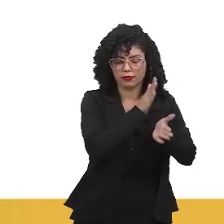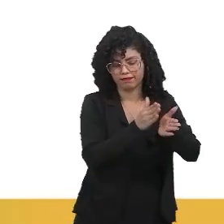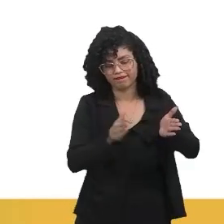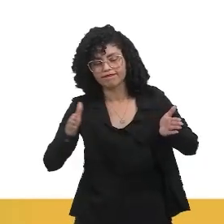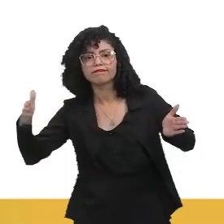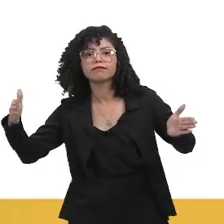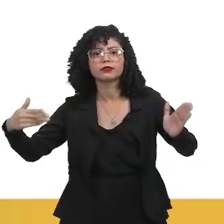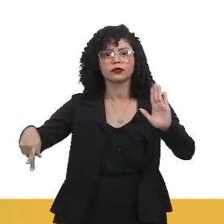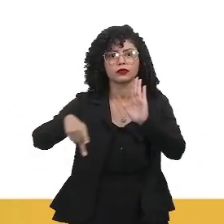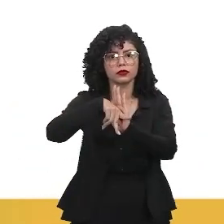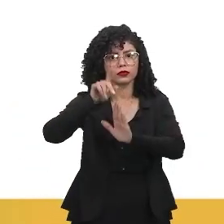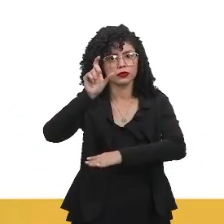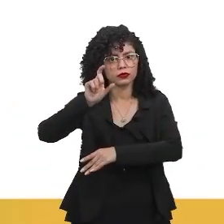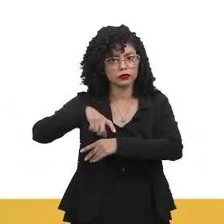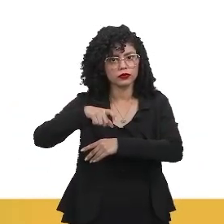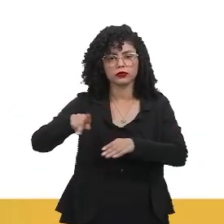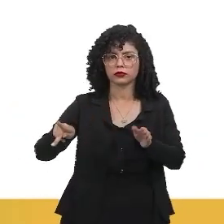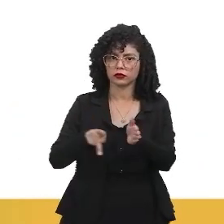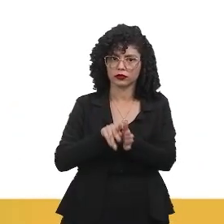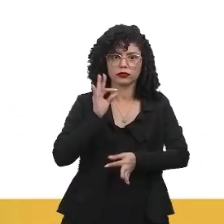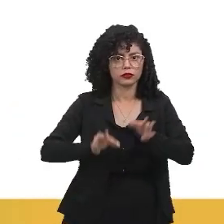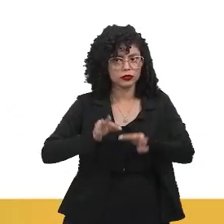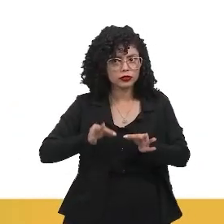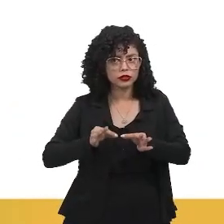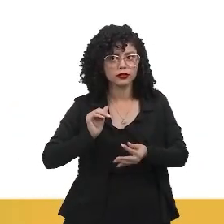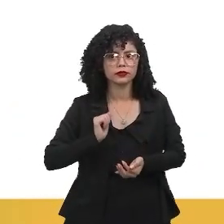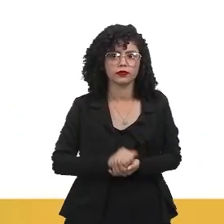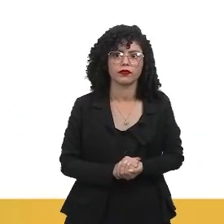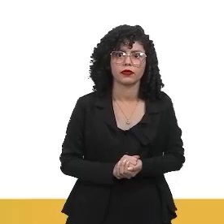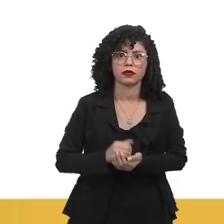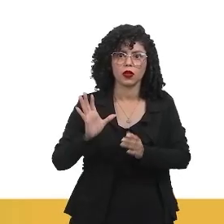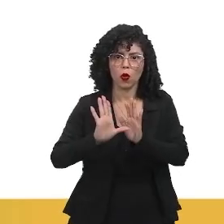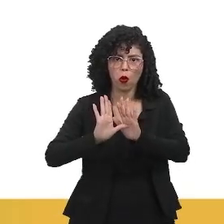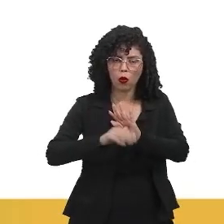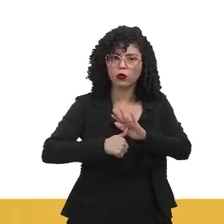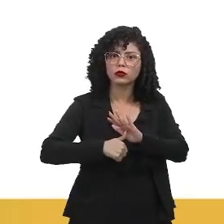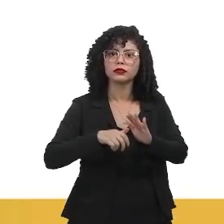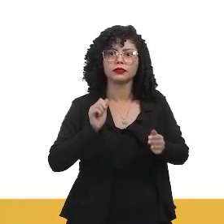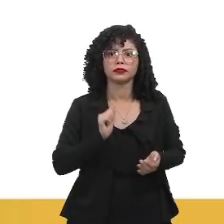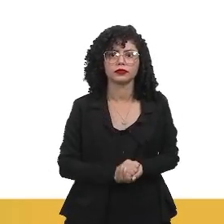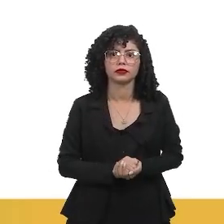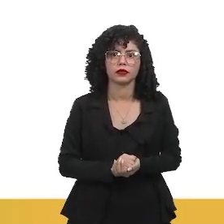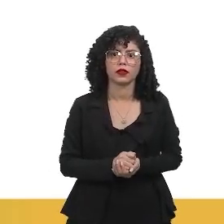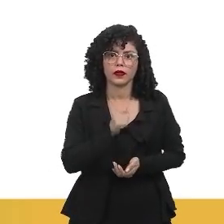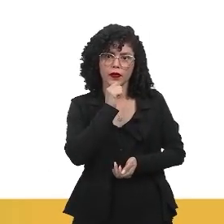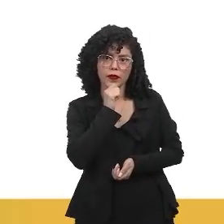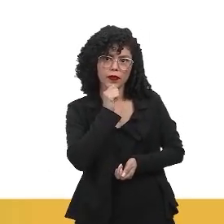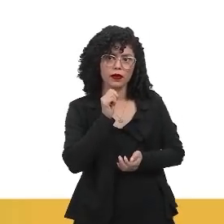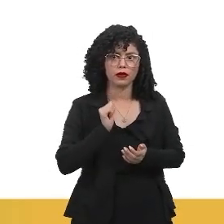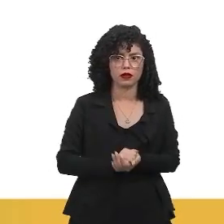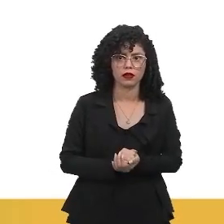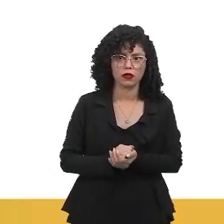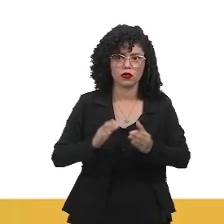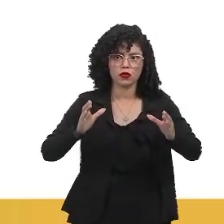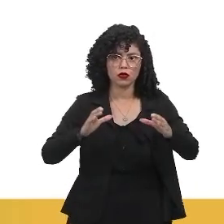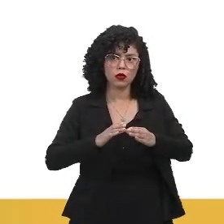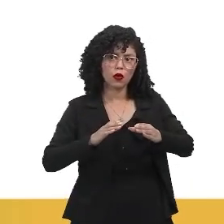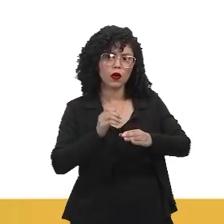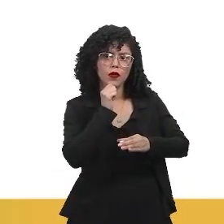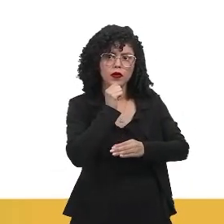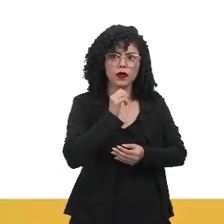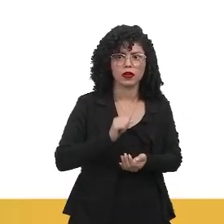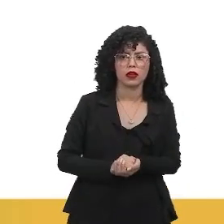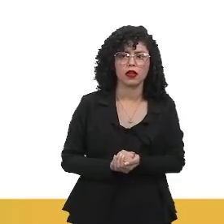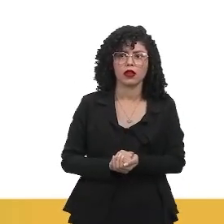judiciários para as ilegalidades de bens, para o roubo, os tribunais ordinários e os castigos, para